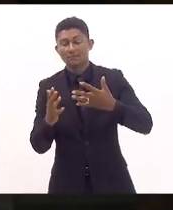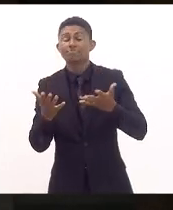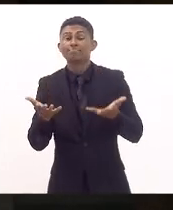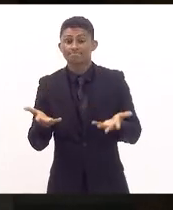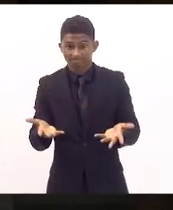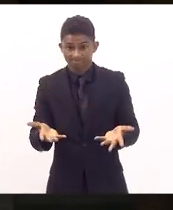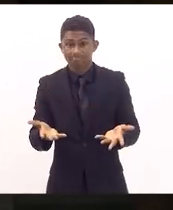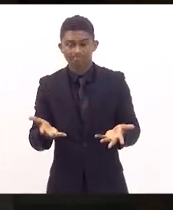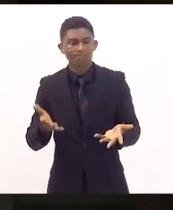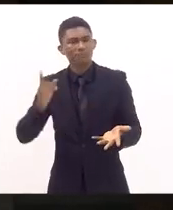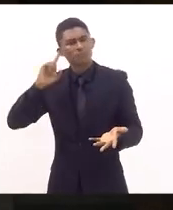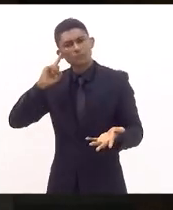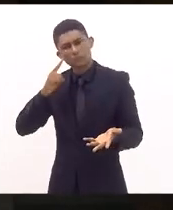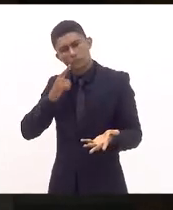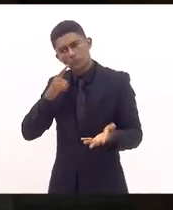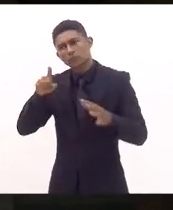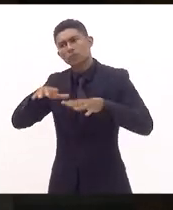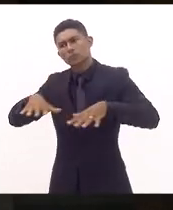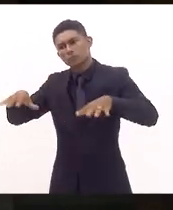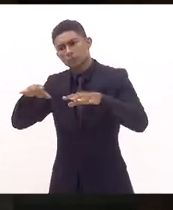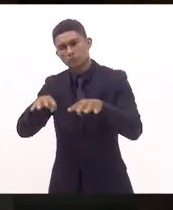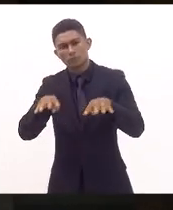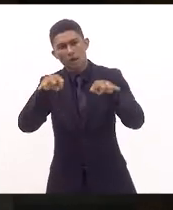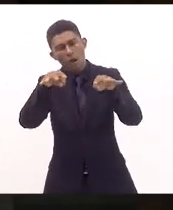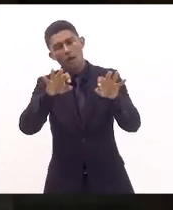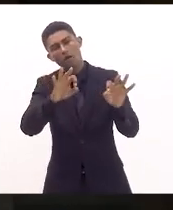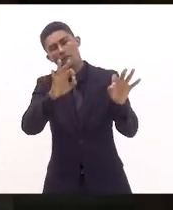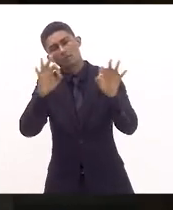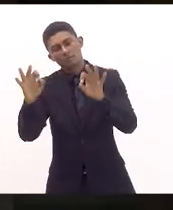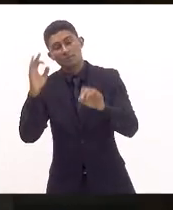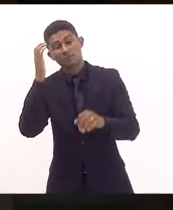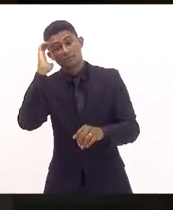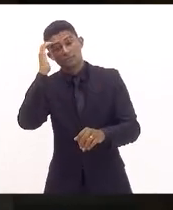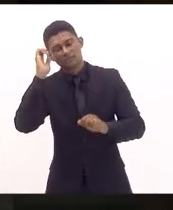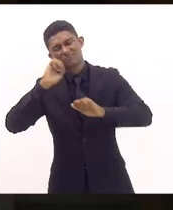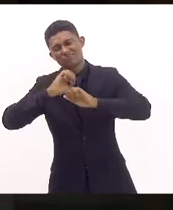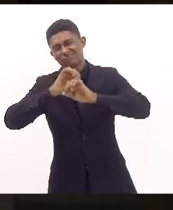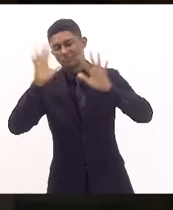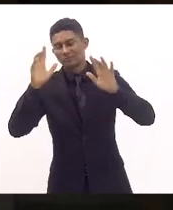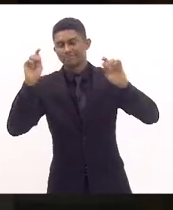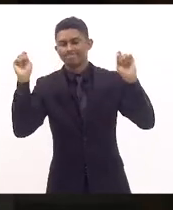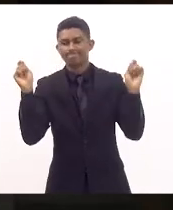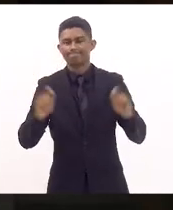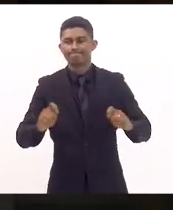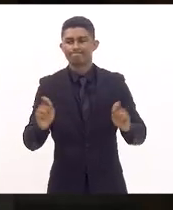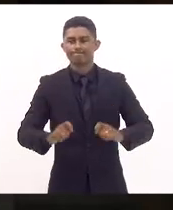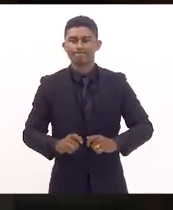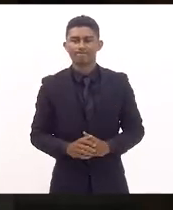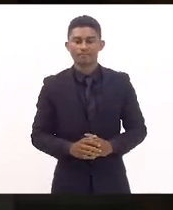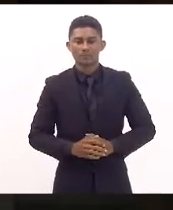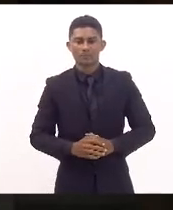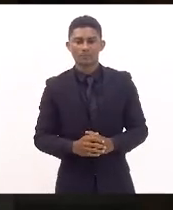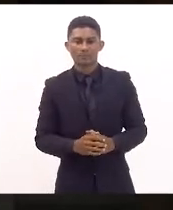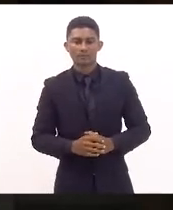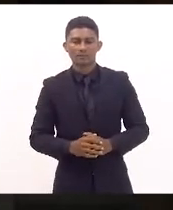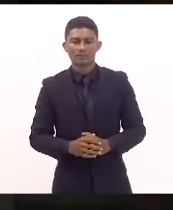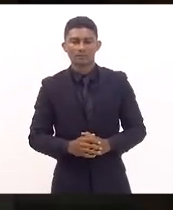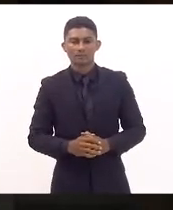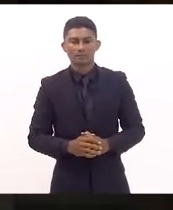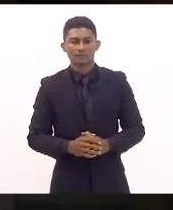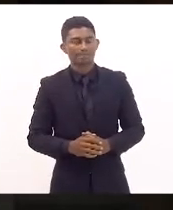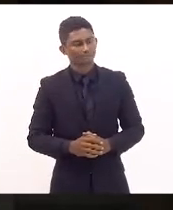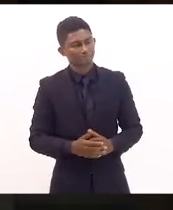Libras, que leva a nossa voz aos deficientes auditivos.